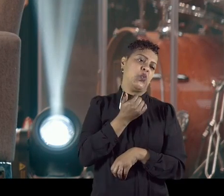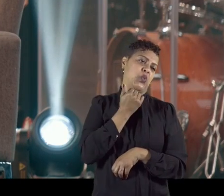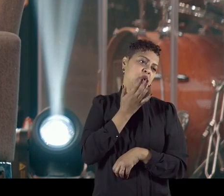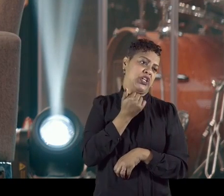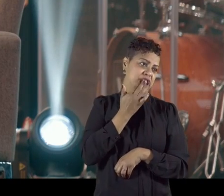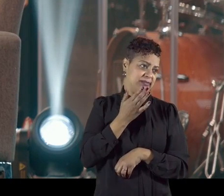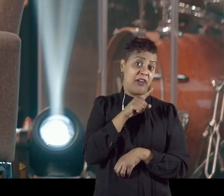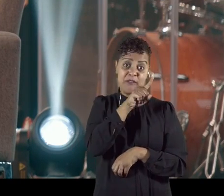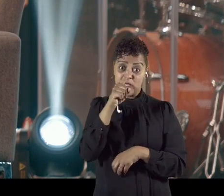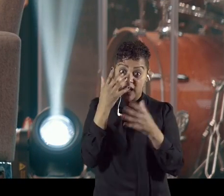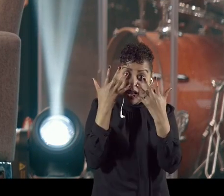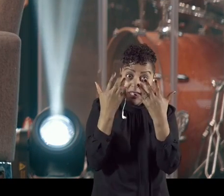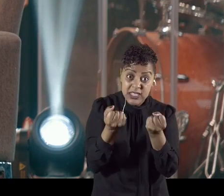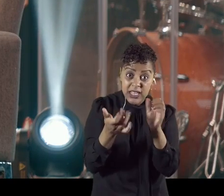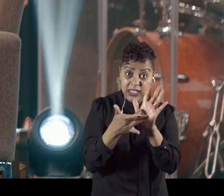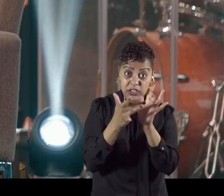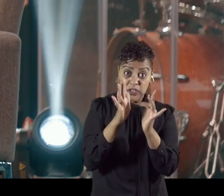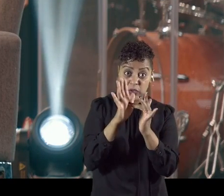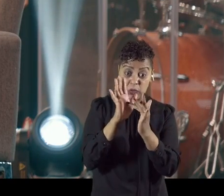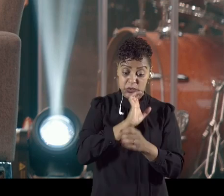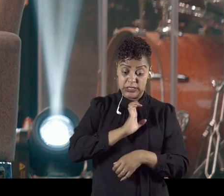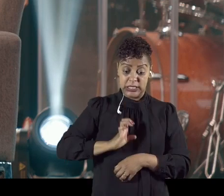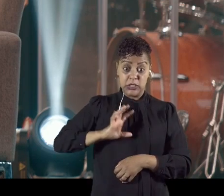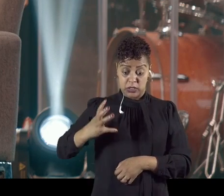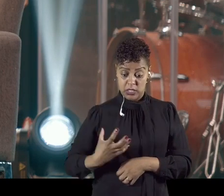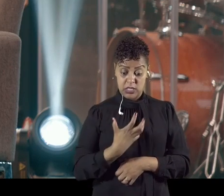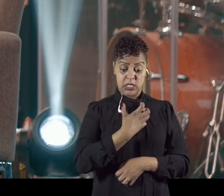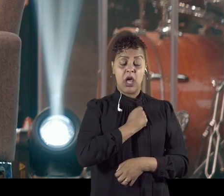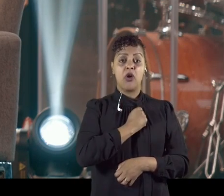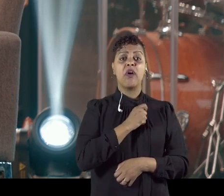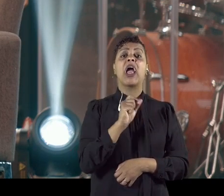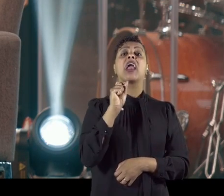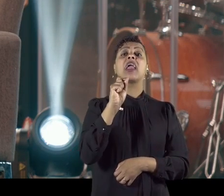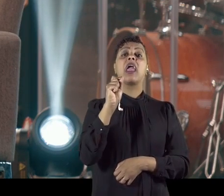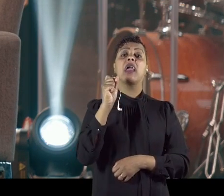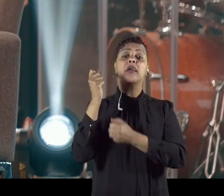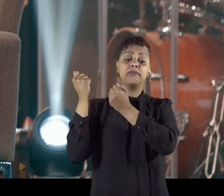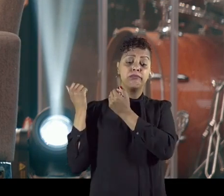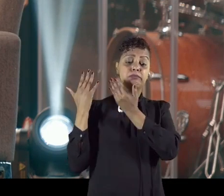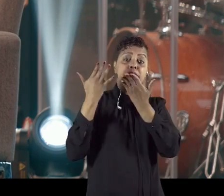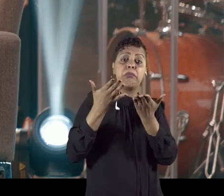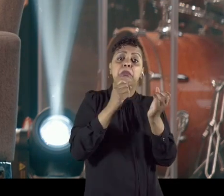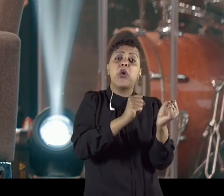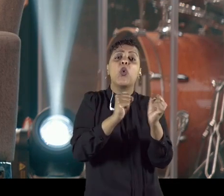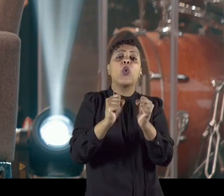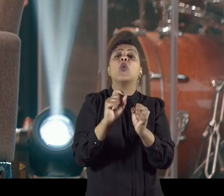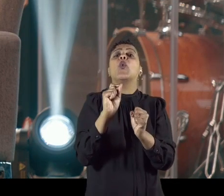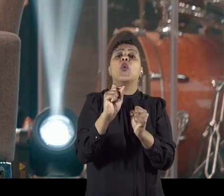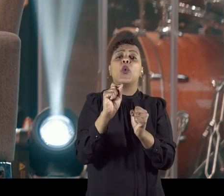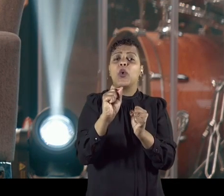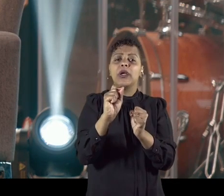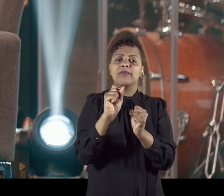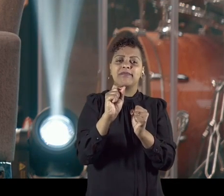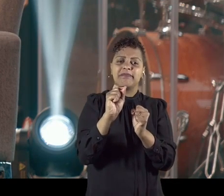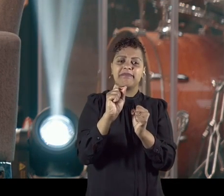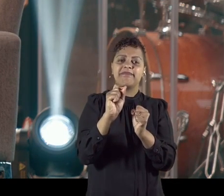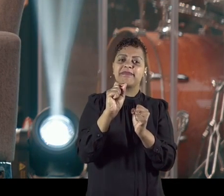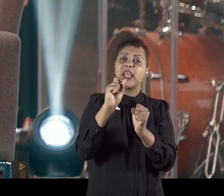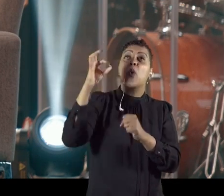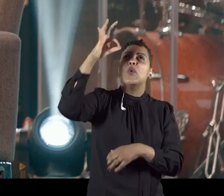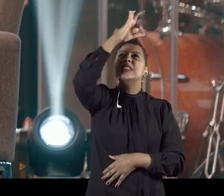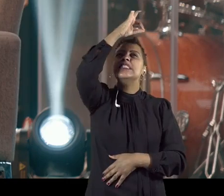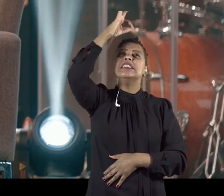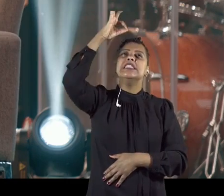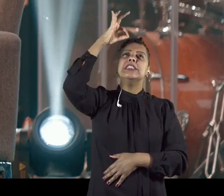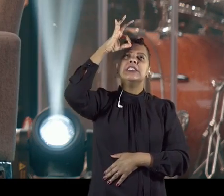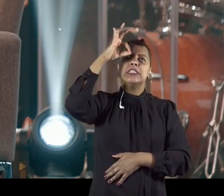aceita a Cristo como seu Salvador o poder do todo-poderoso o